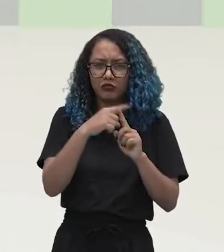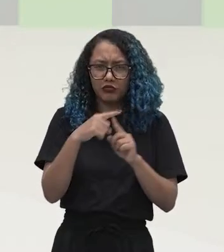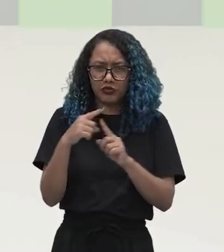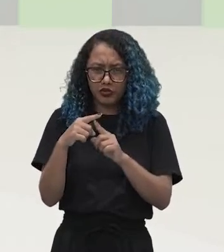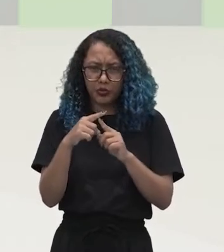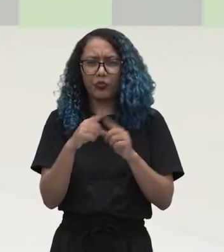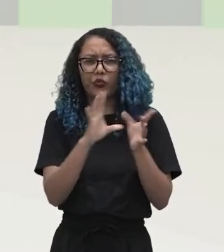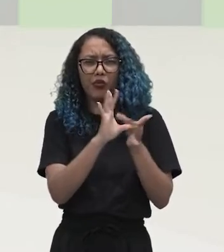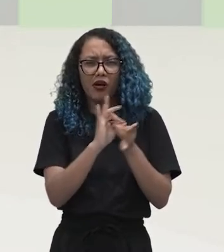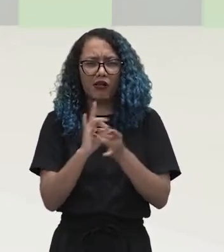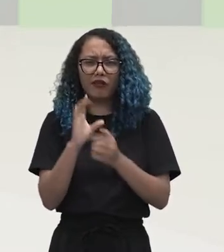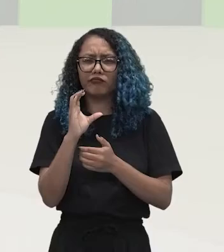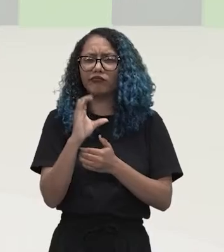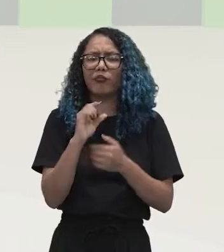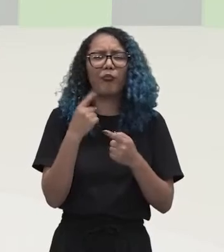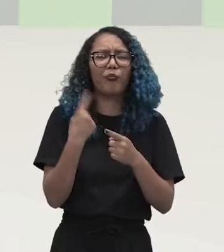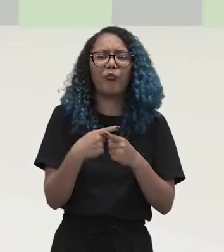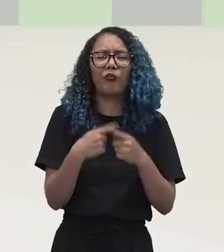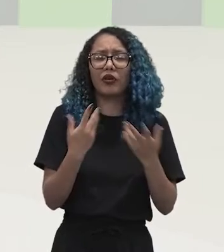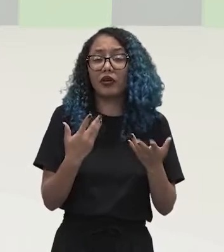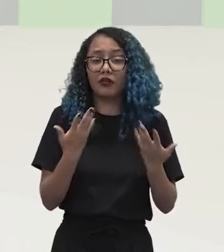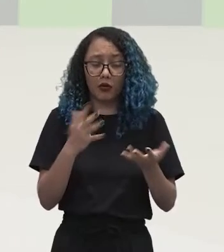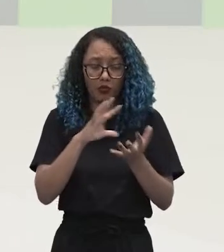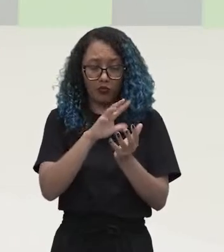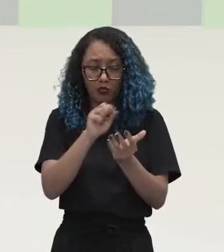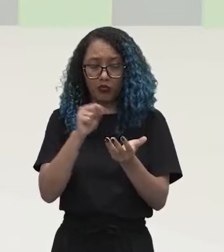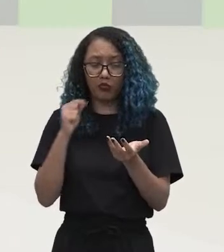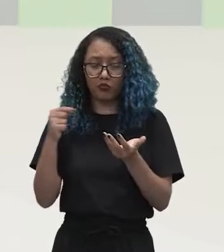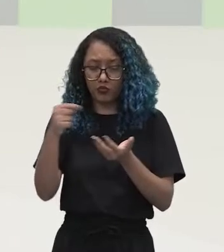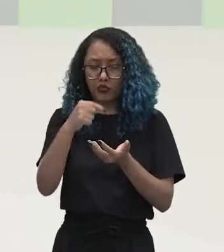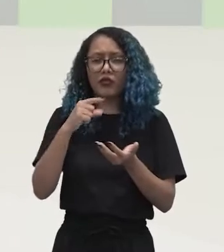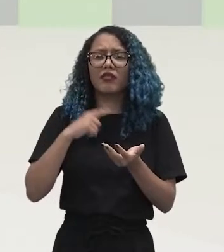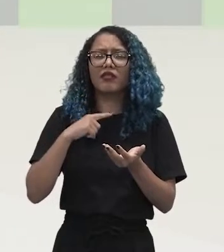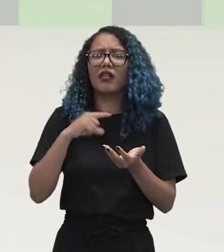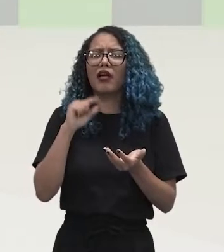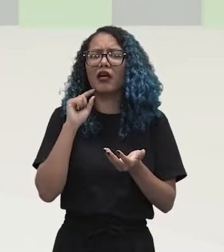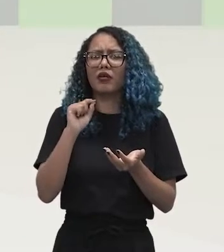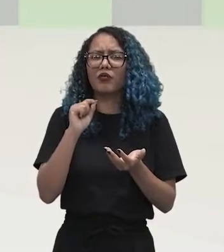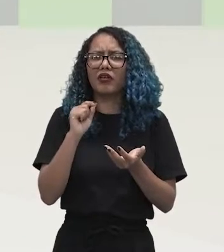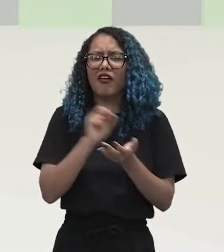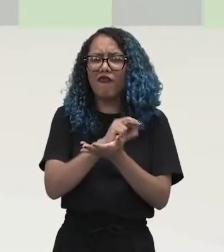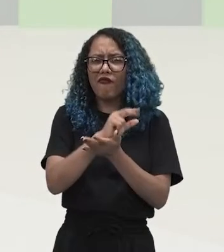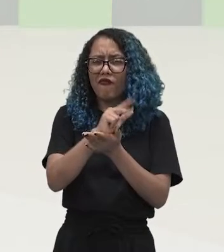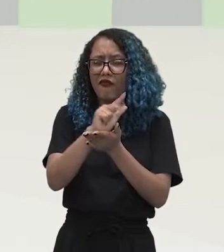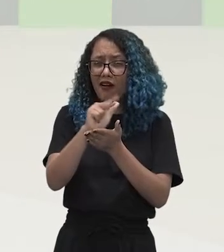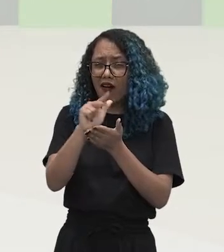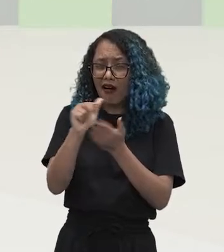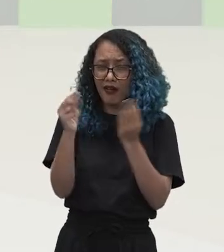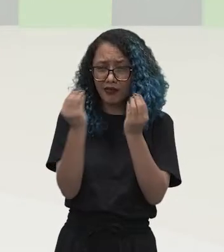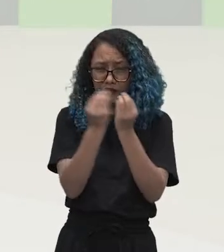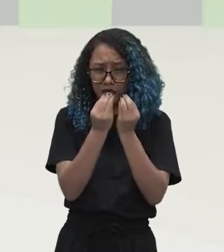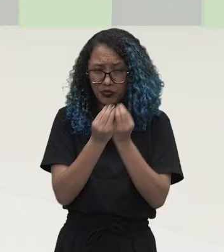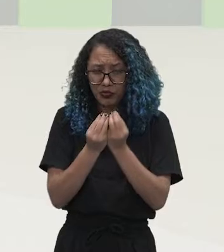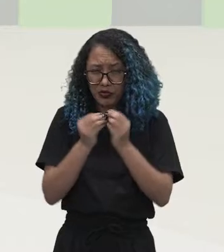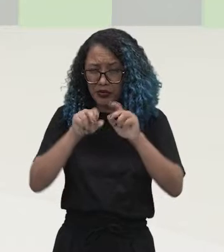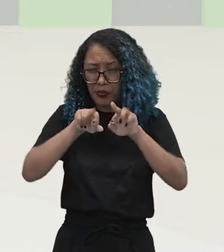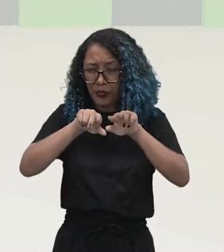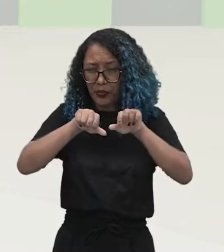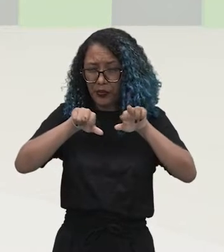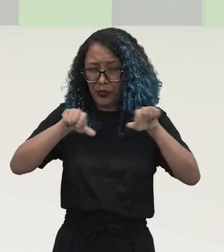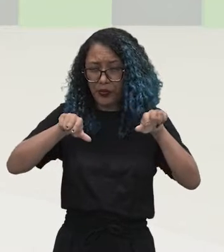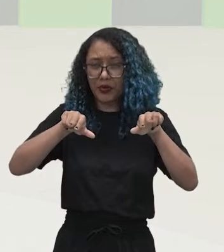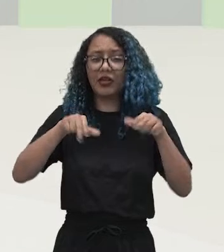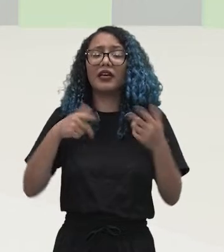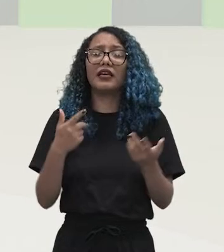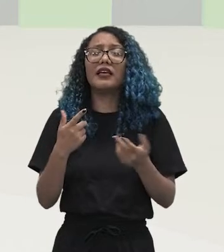O nosso planeta ele é formado por uma infinidade, por milhares de compostos orgânicos. E esses compostos orgânicos eles